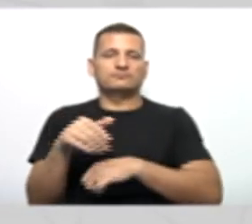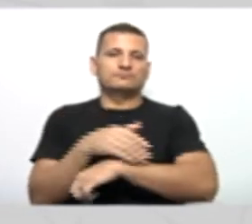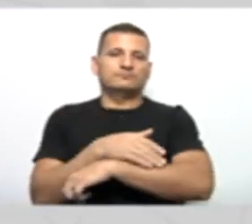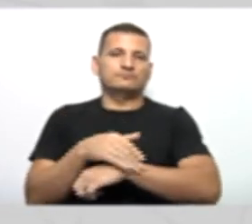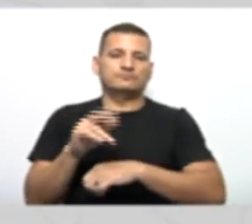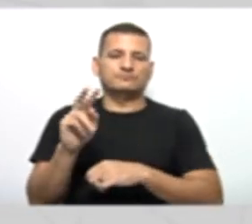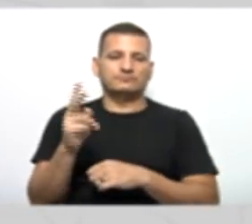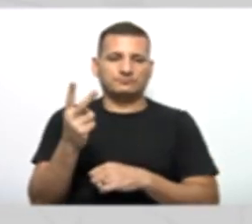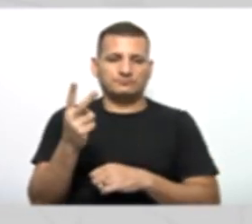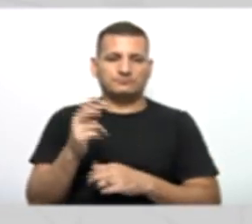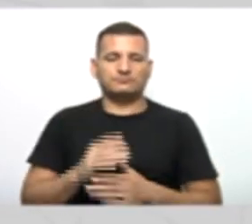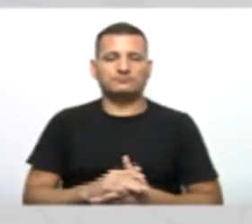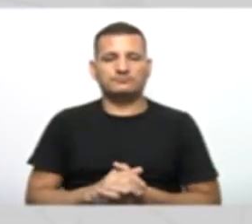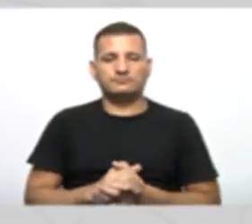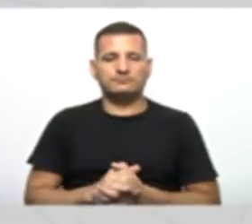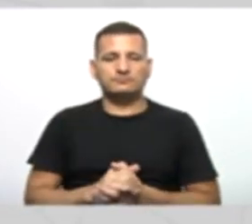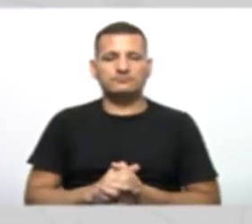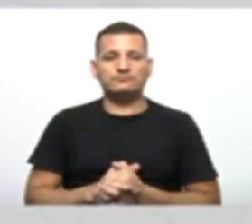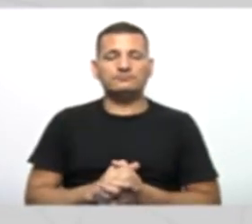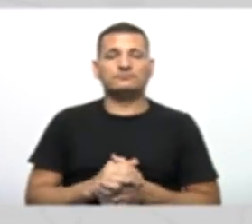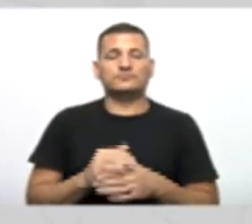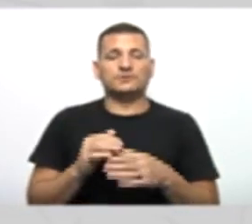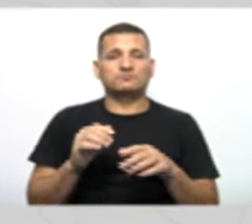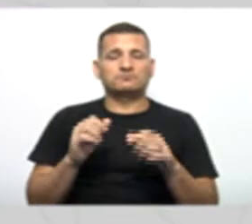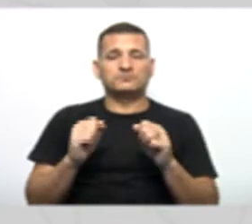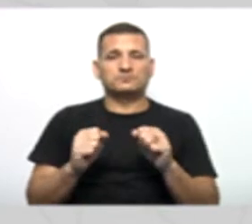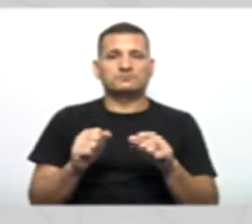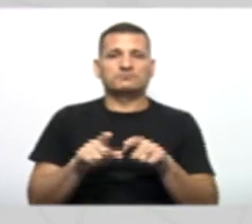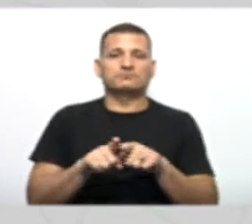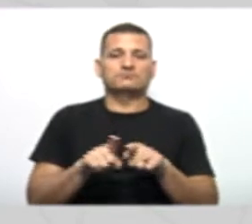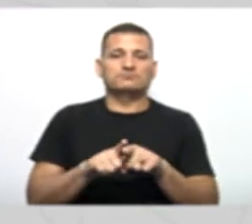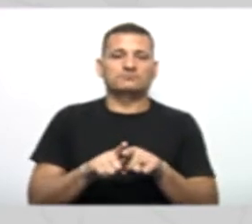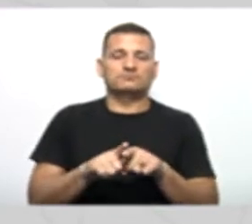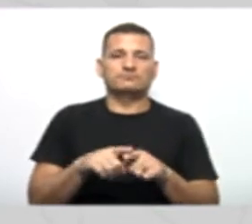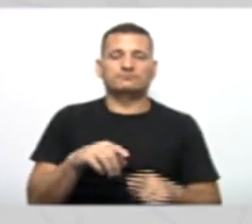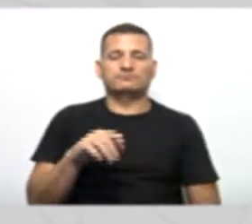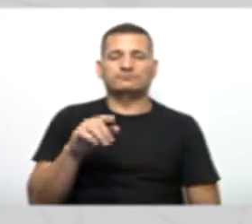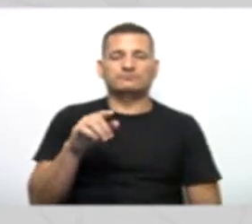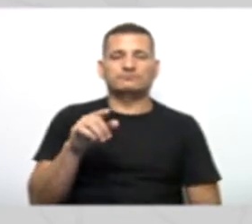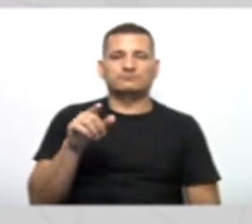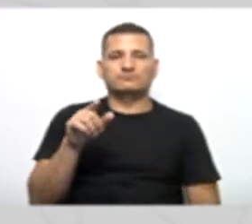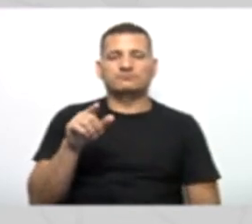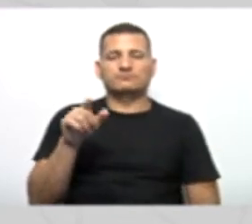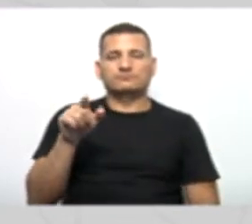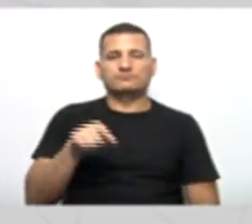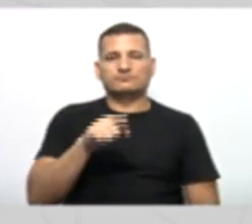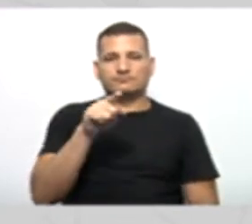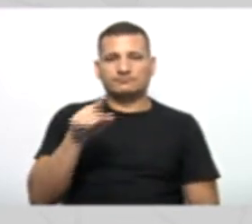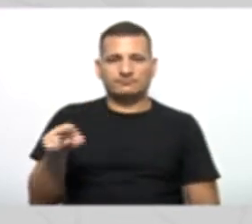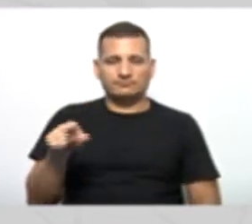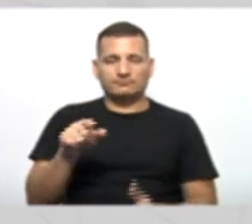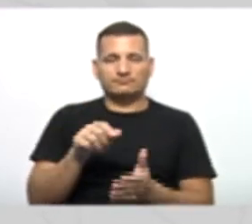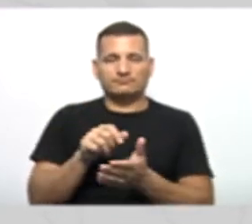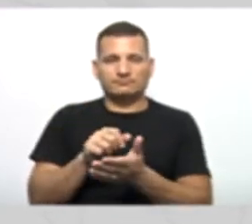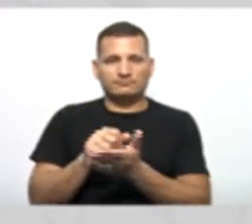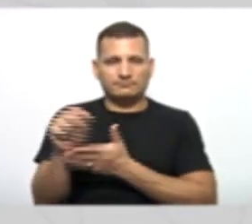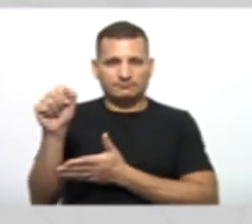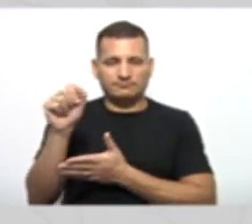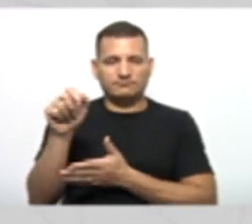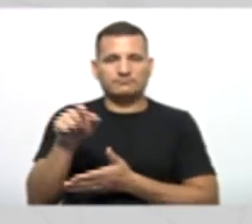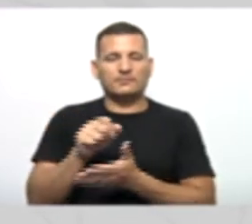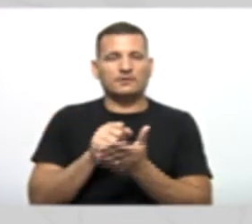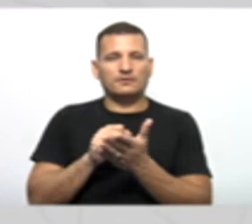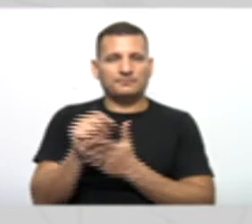Nós também podemos fazer deleção. Eu posso deletar um telefone, por exemplo, onde o meu CPF for igual a 1, 2, 3, 4,